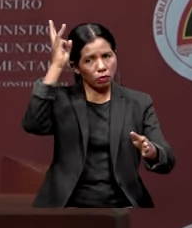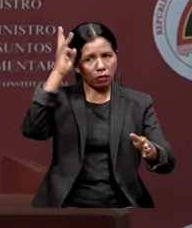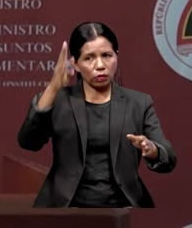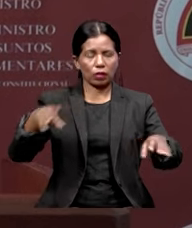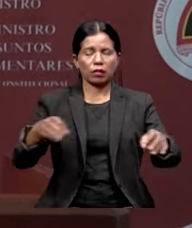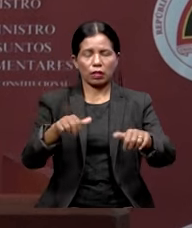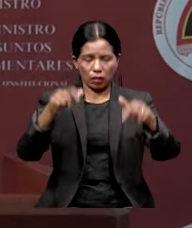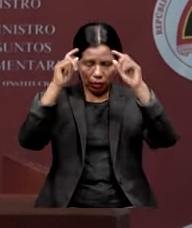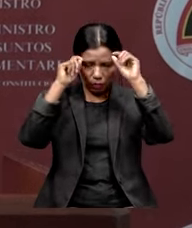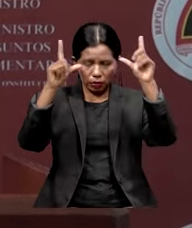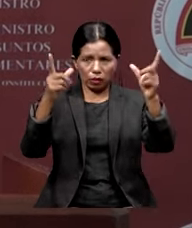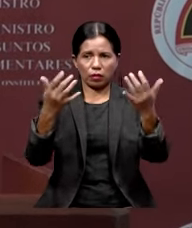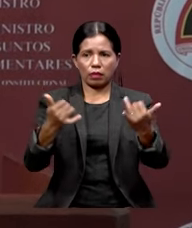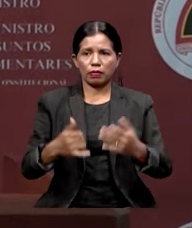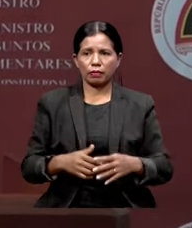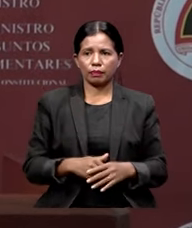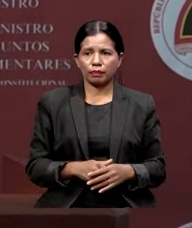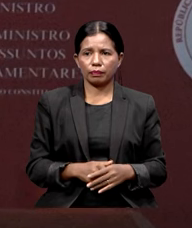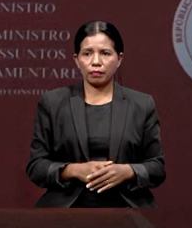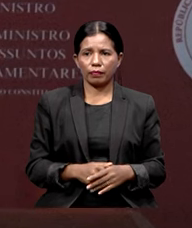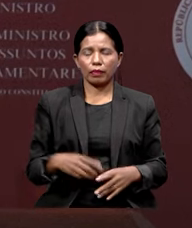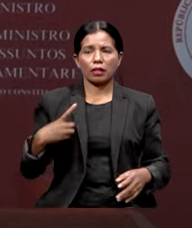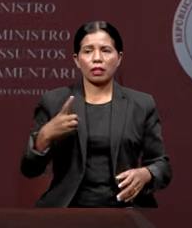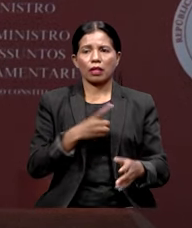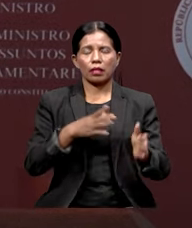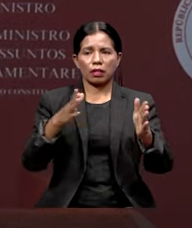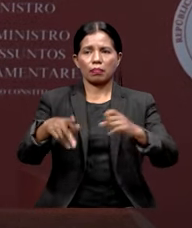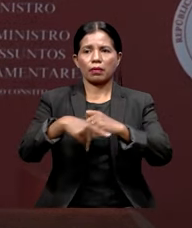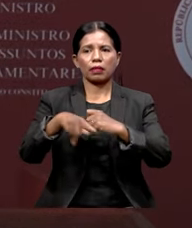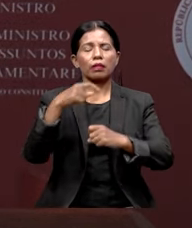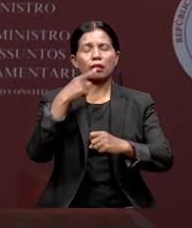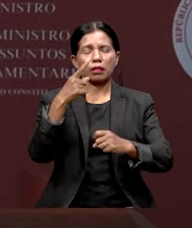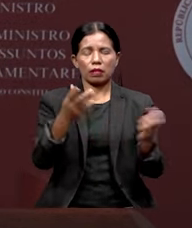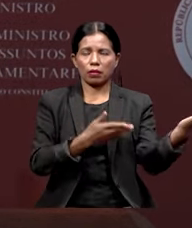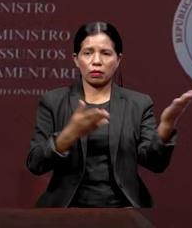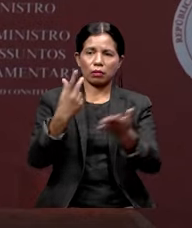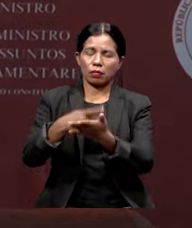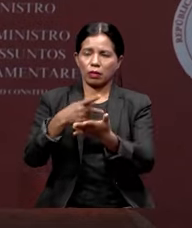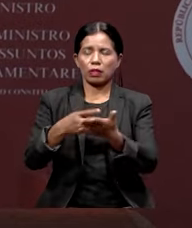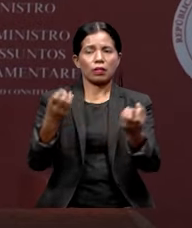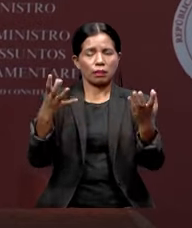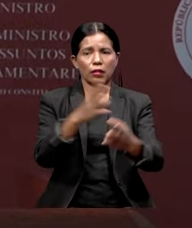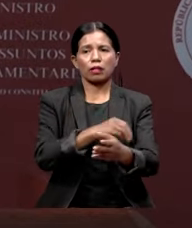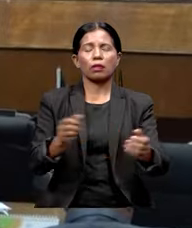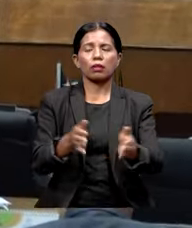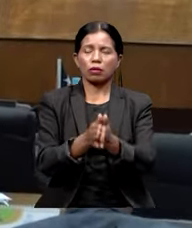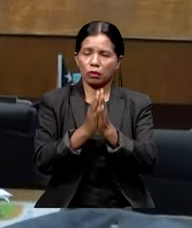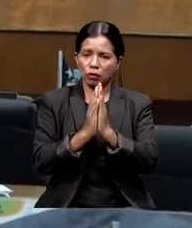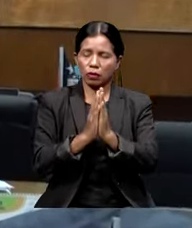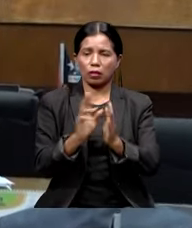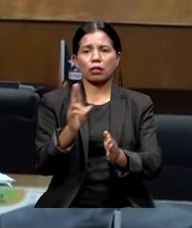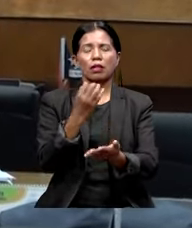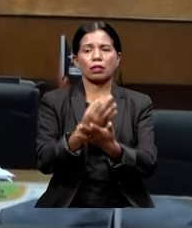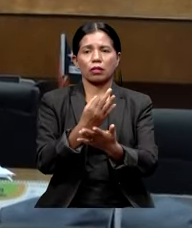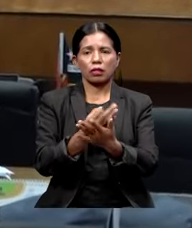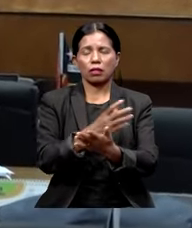situação Timor-Leste nem agora da DAO. No nem mos deputado bancada PLP Ateten se submete proposta lubukida hori husu asai osan husi setor